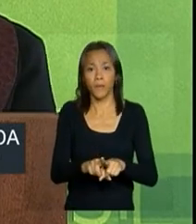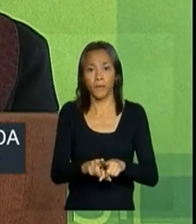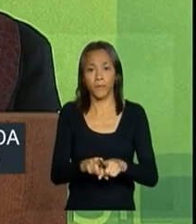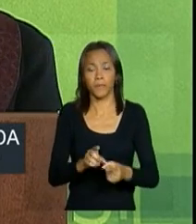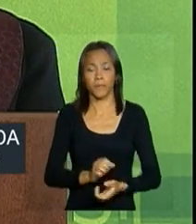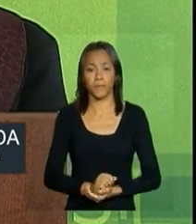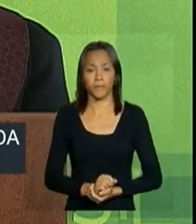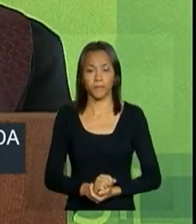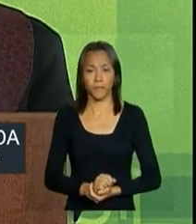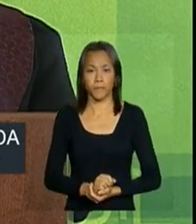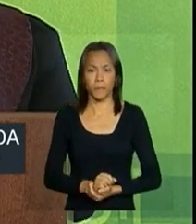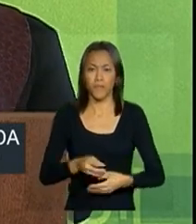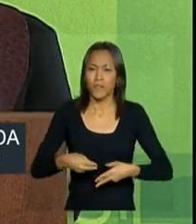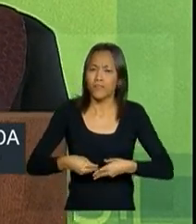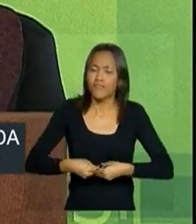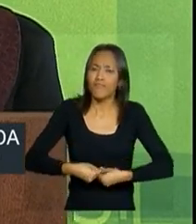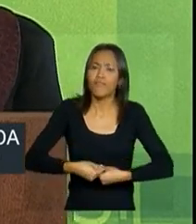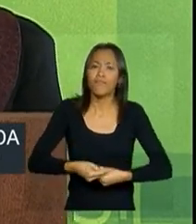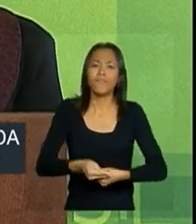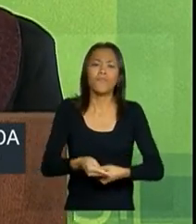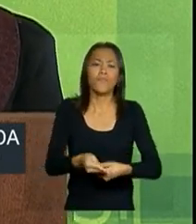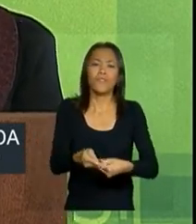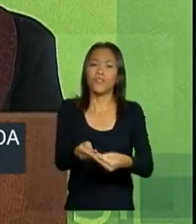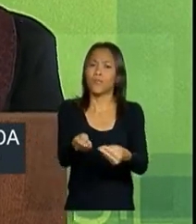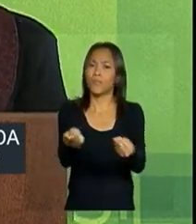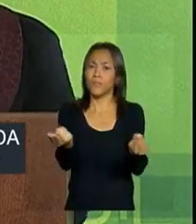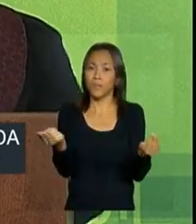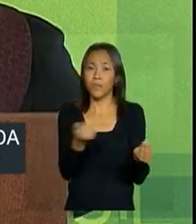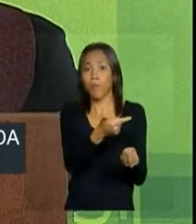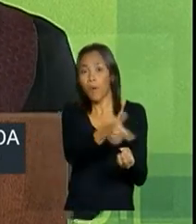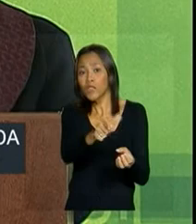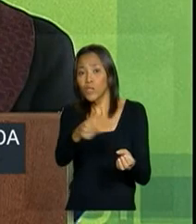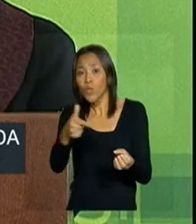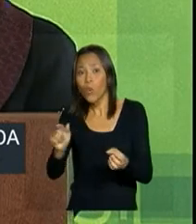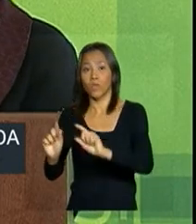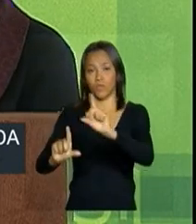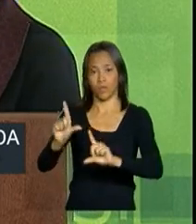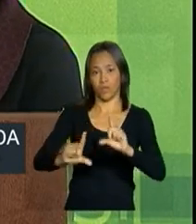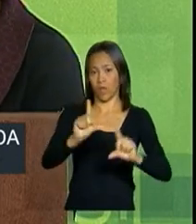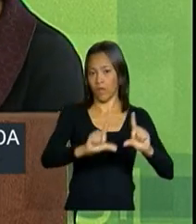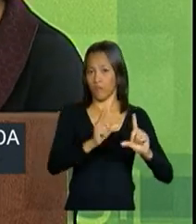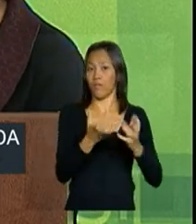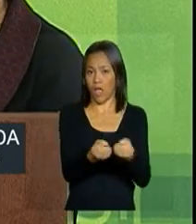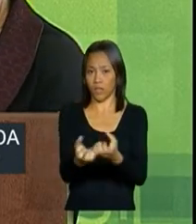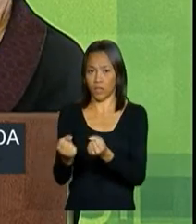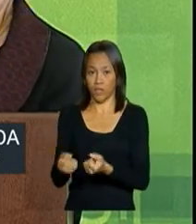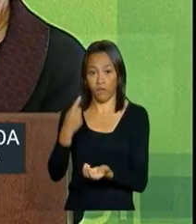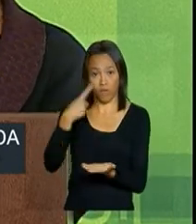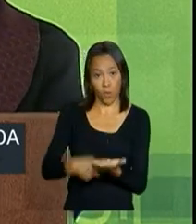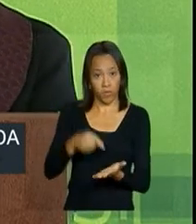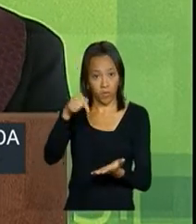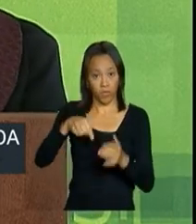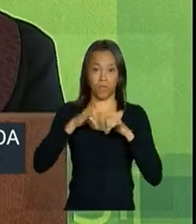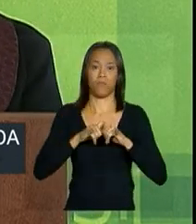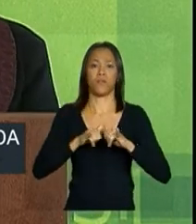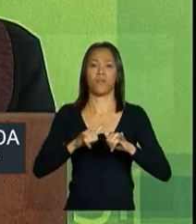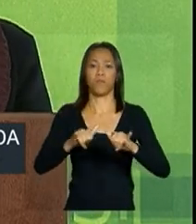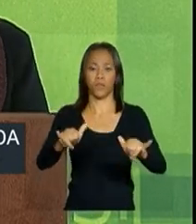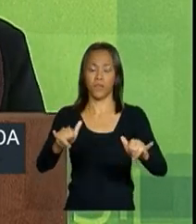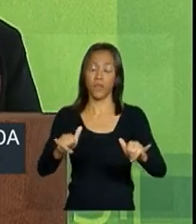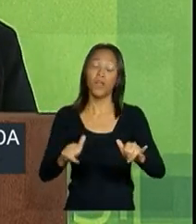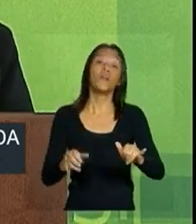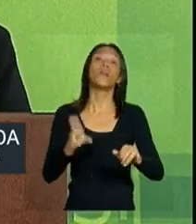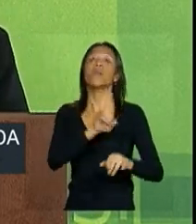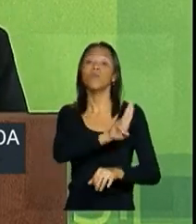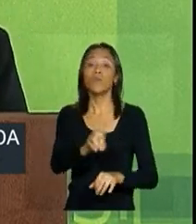para as demais emissoras que aderirem a essa campanha né então eu deixo